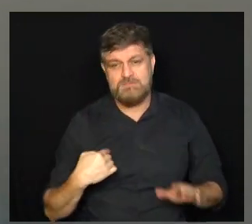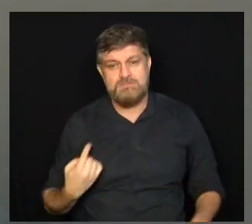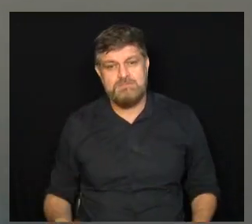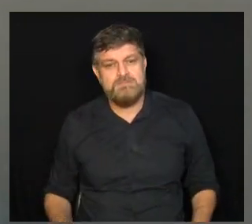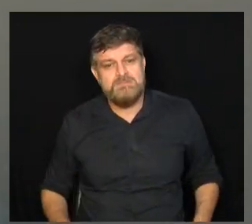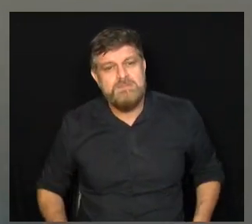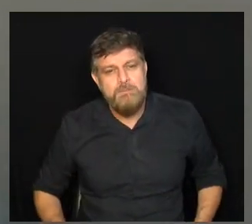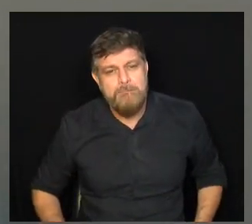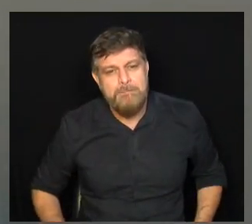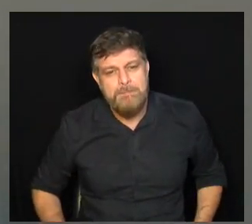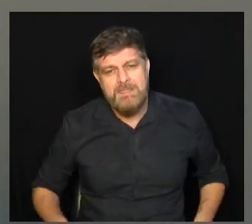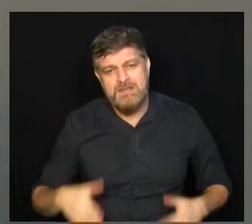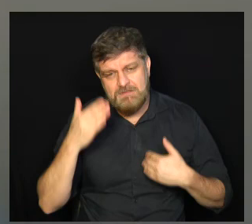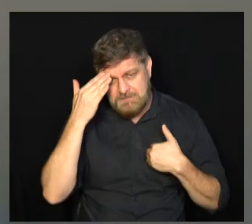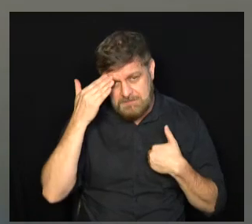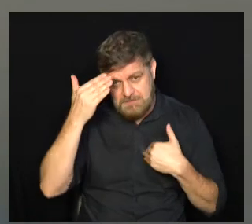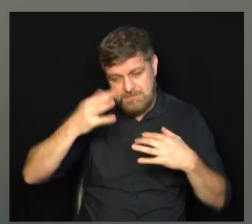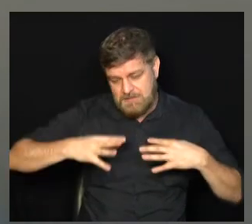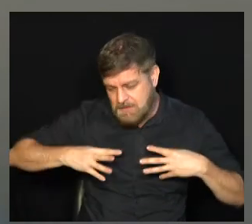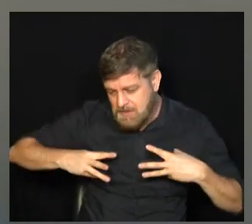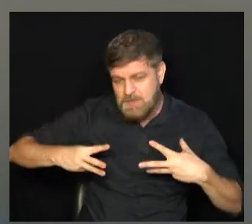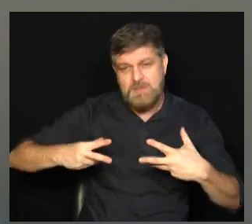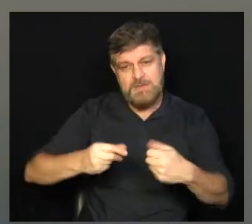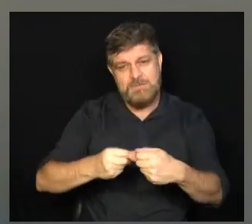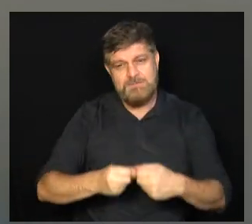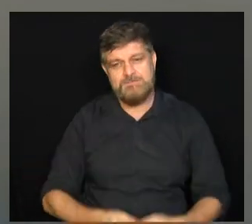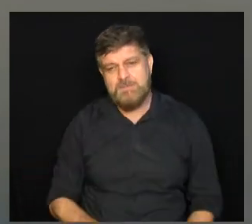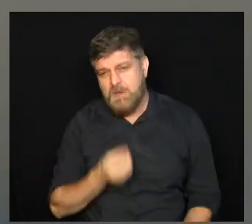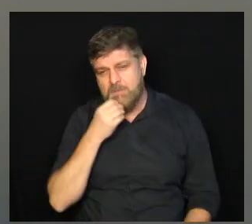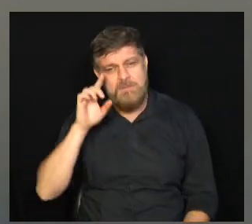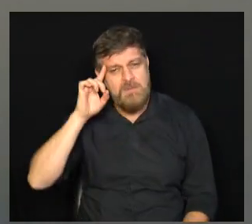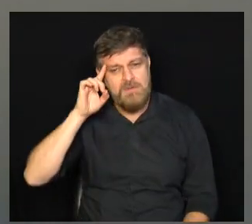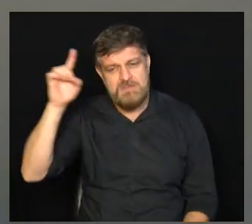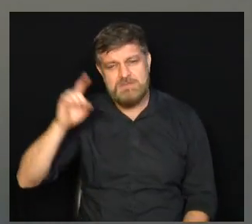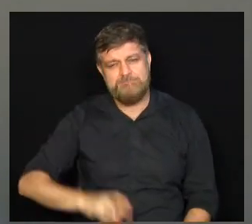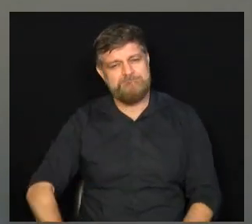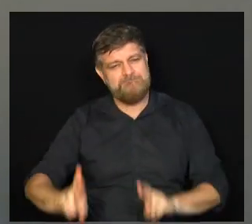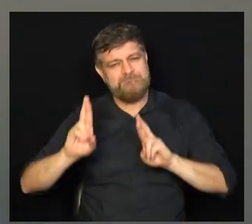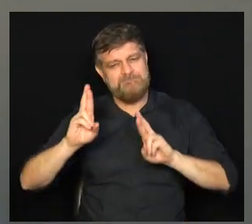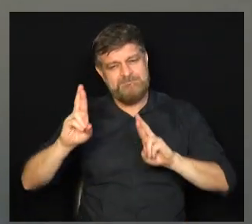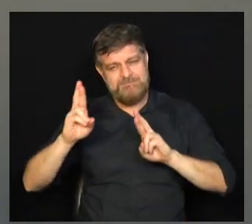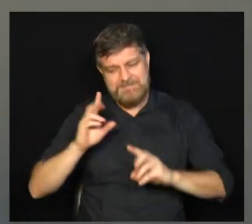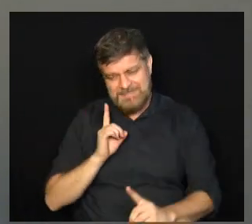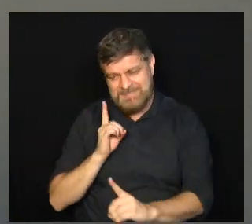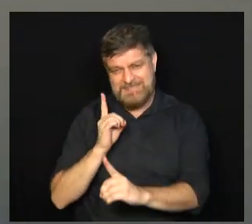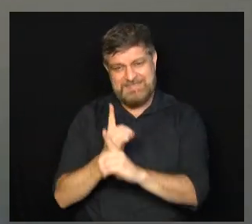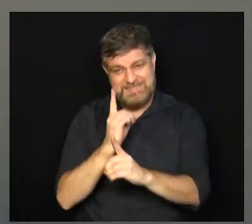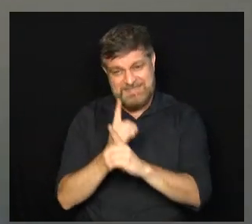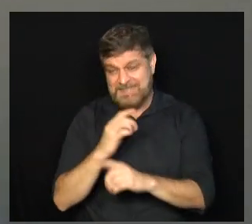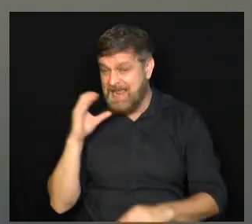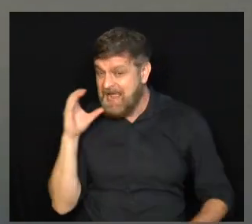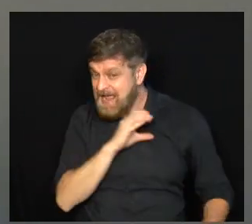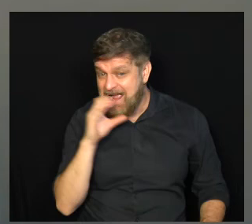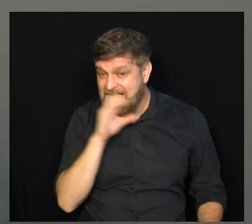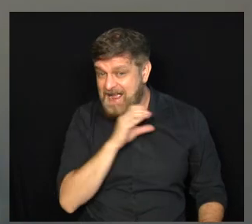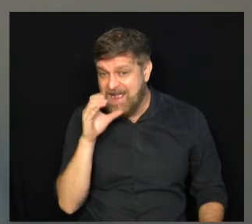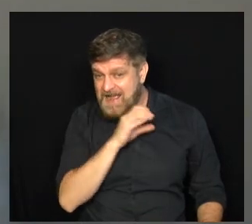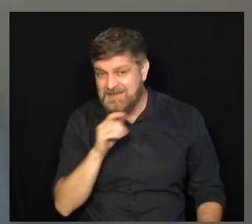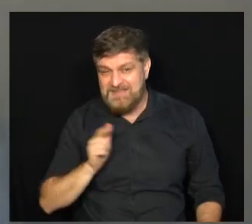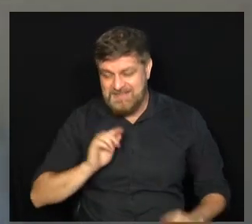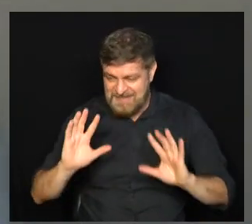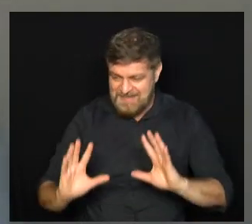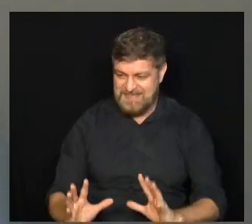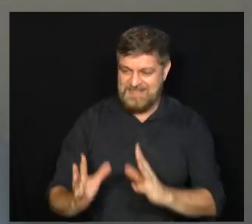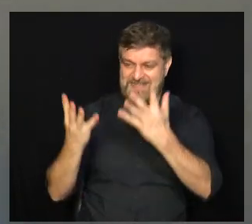lei. Muito obrigada a todos e tenham um bom dia e espero vê-los, né, em breve, em mais